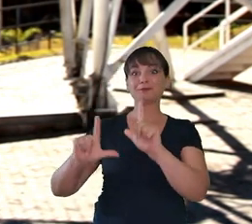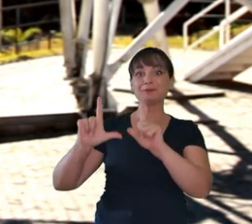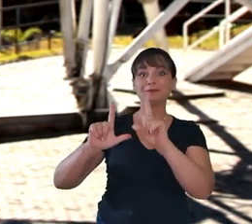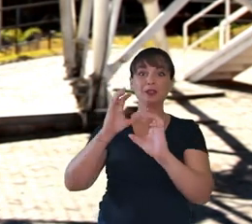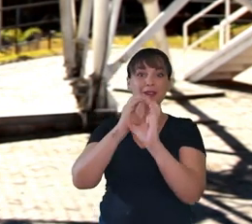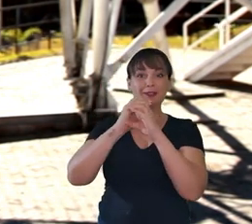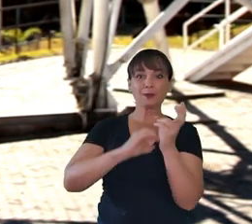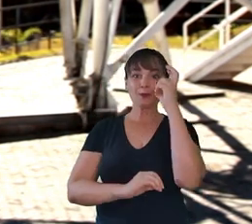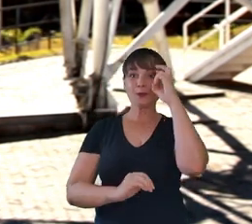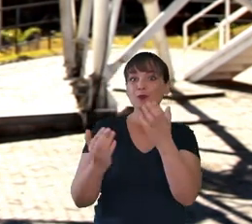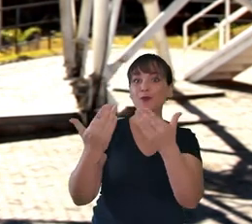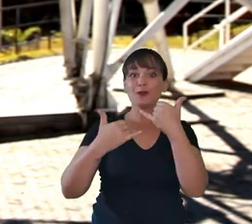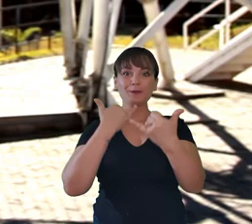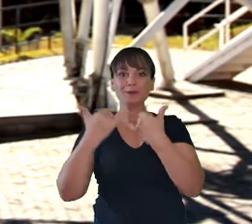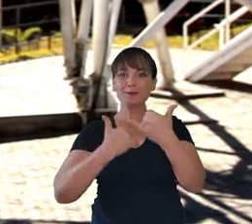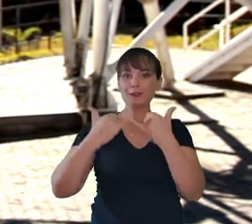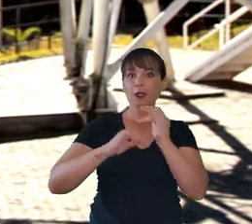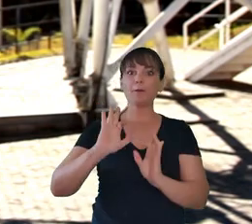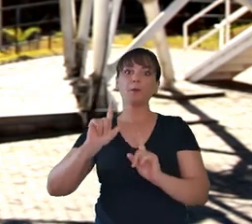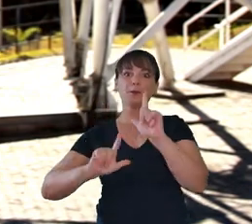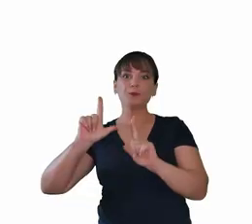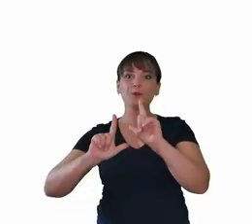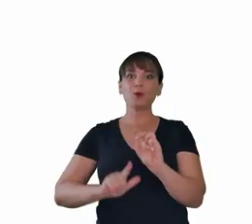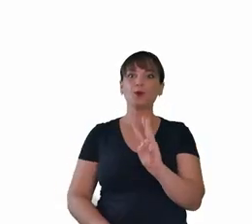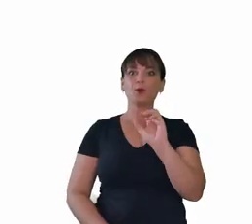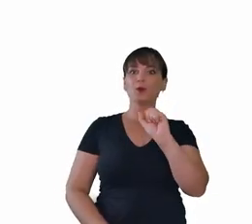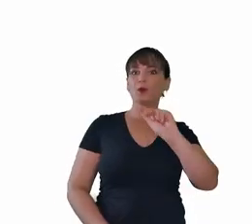Cultura, Vamos Brincar! Mais uma iniciativa do programa WASH.